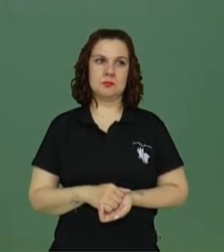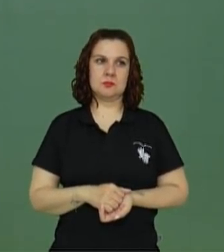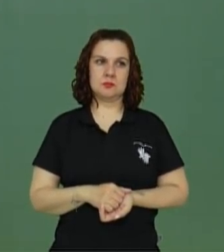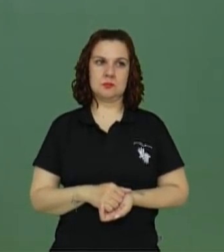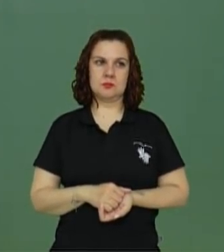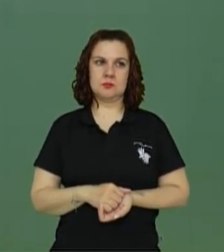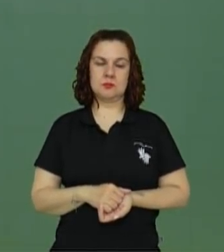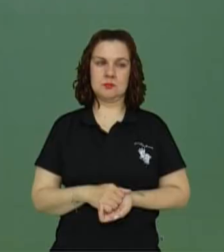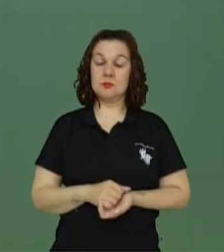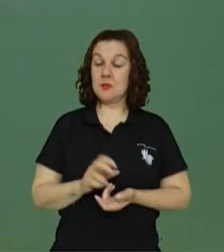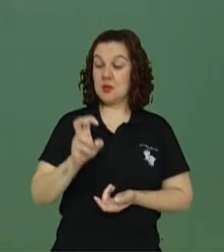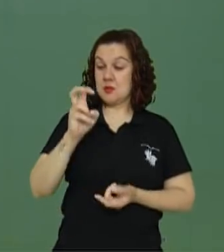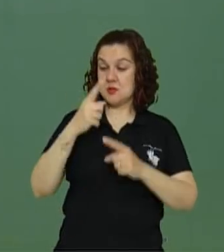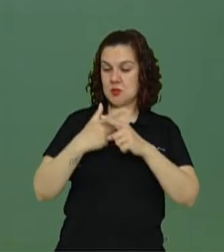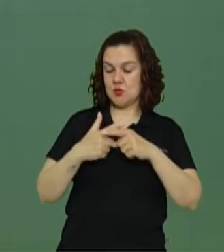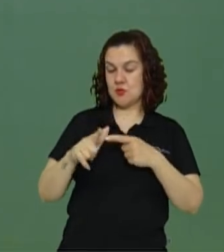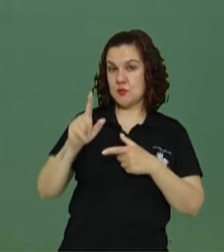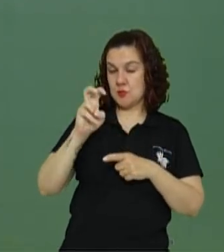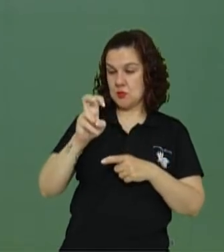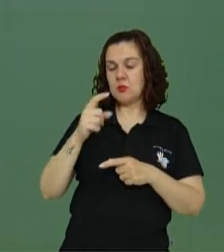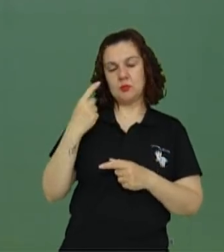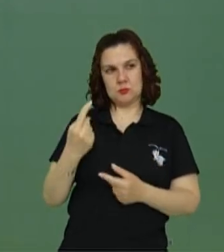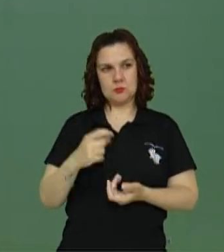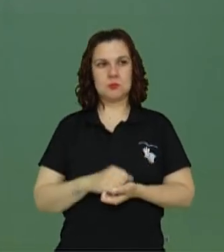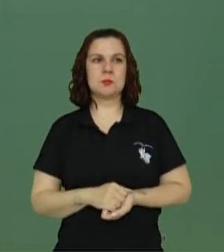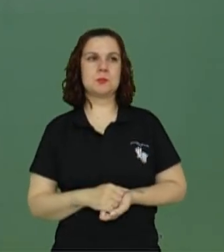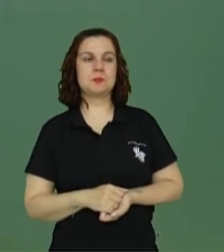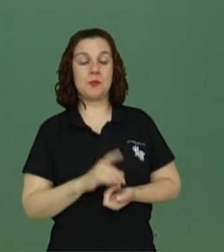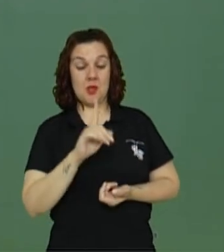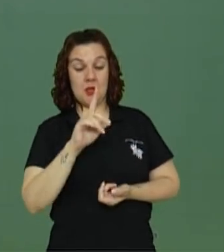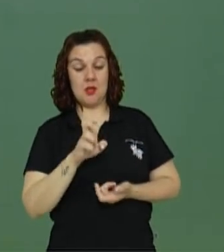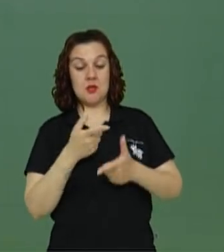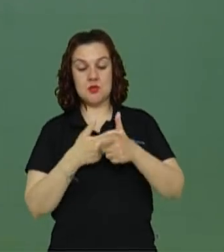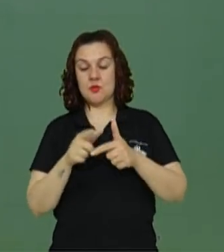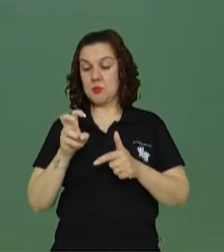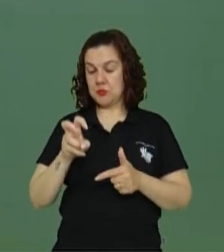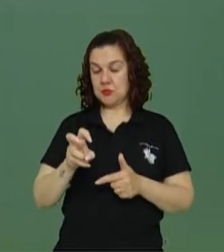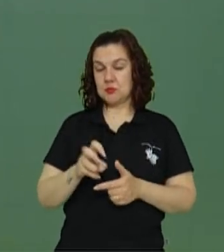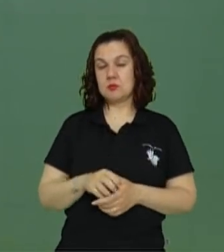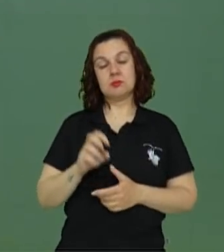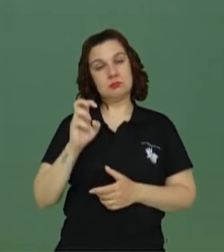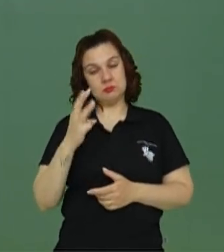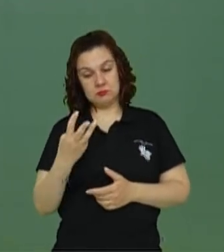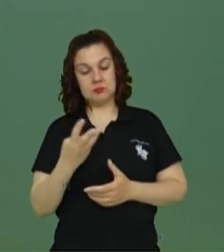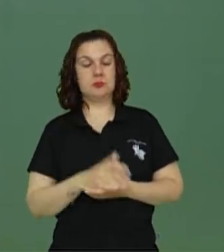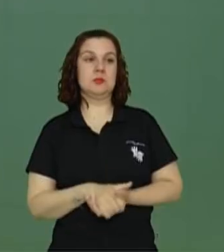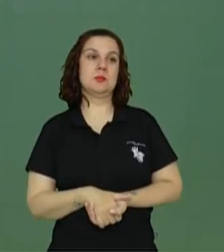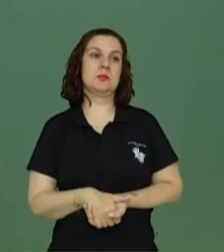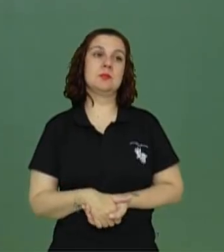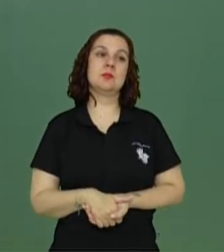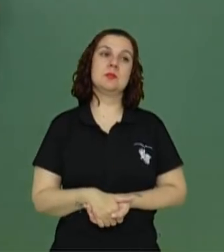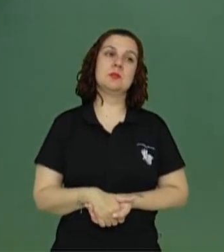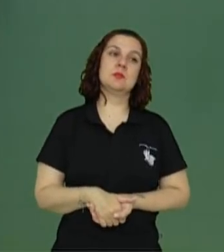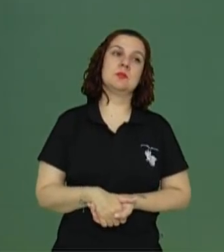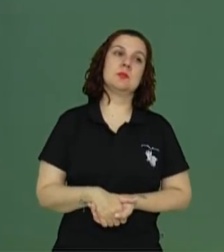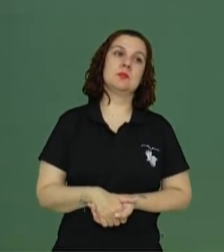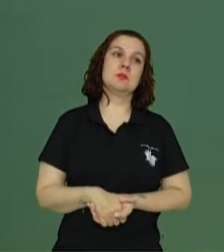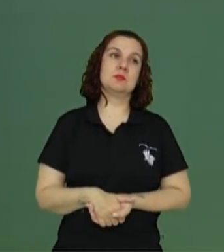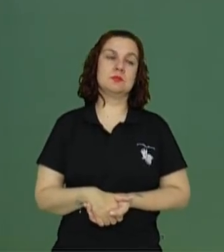igual 5 dividido por 5, 1, e 15 dividido por 5, 3. Aí